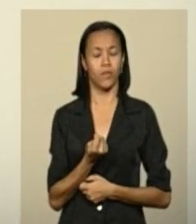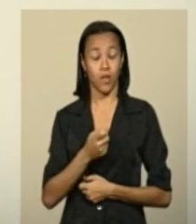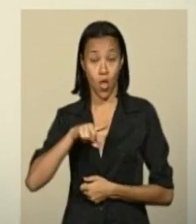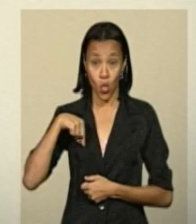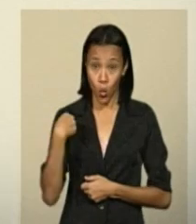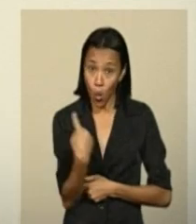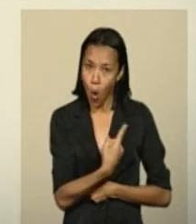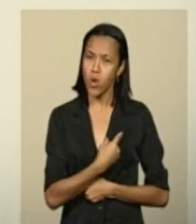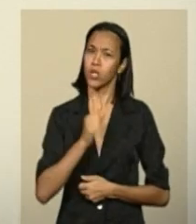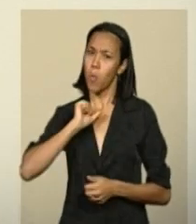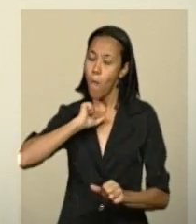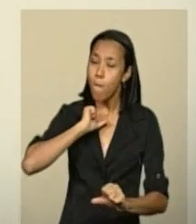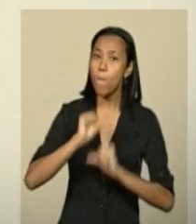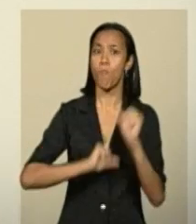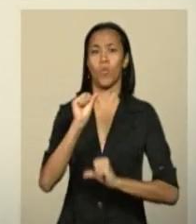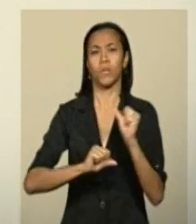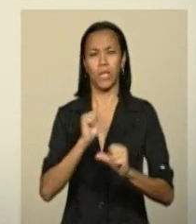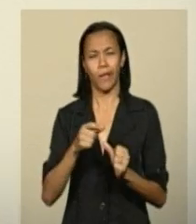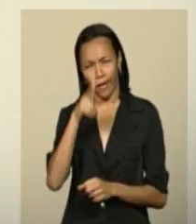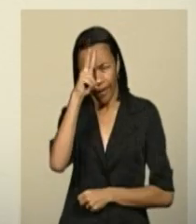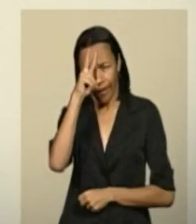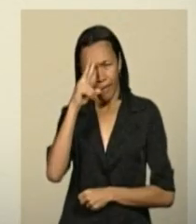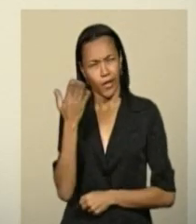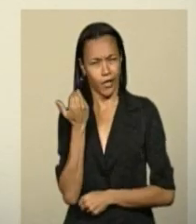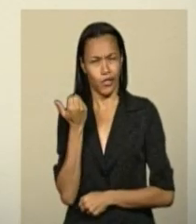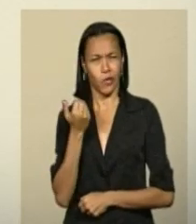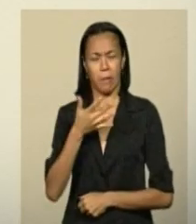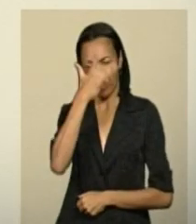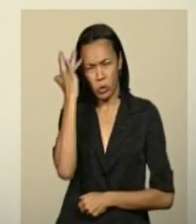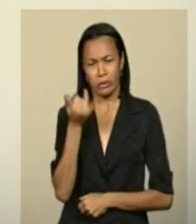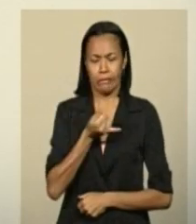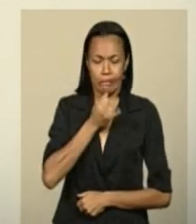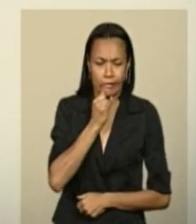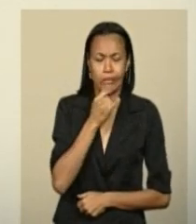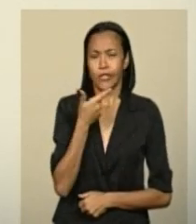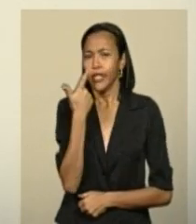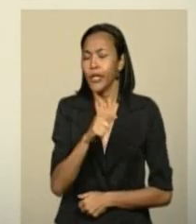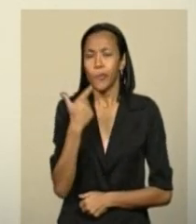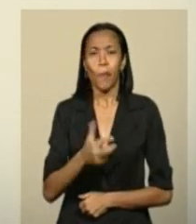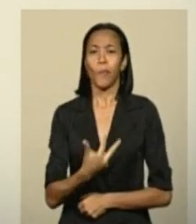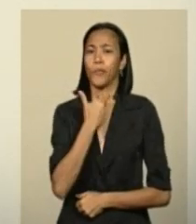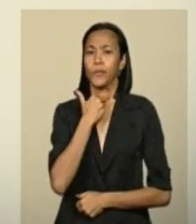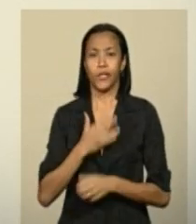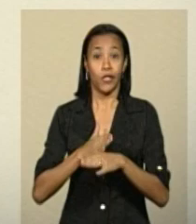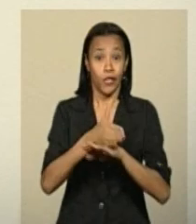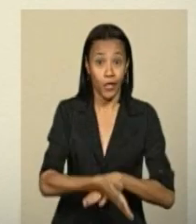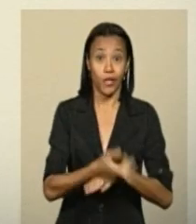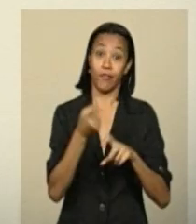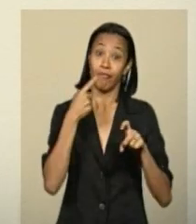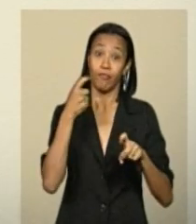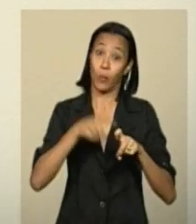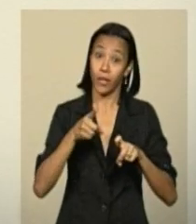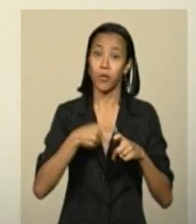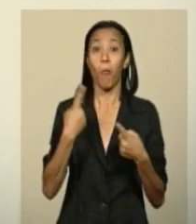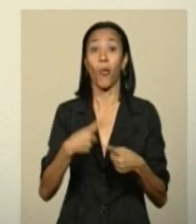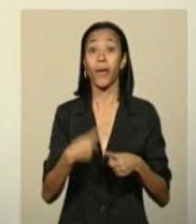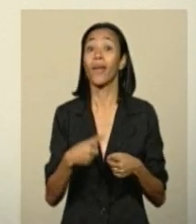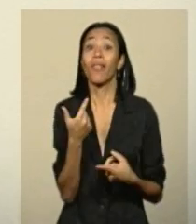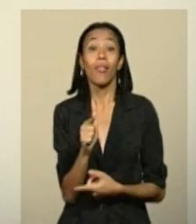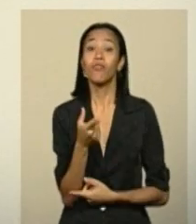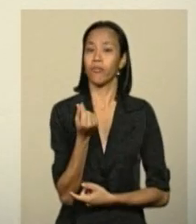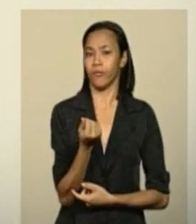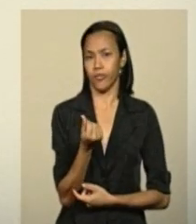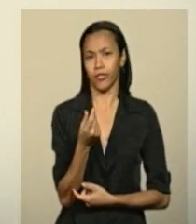nós estamos mudando aquela história triste das pessoas que não podiam ir ao dentista porque não tinham